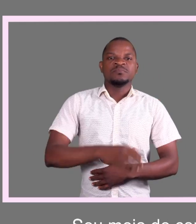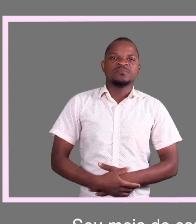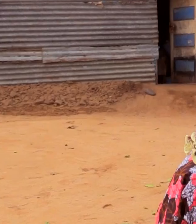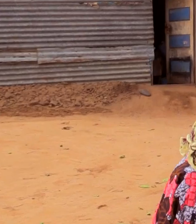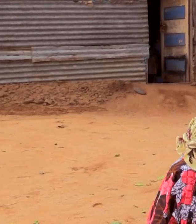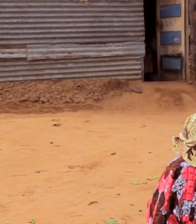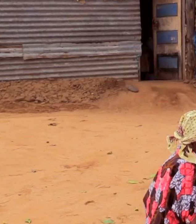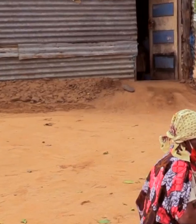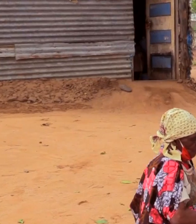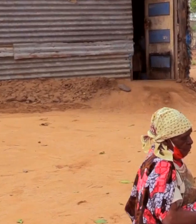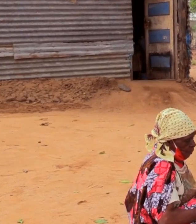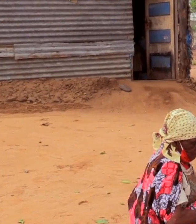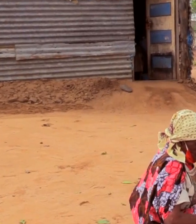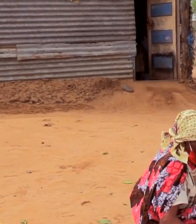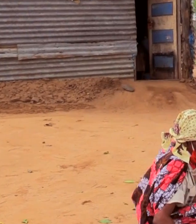de mão.